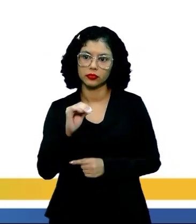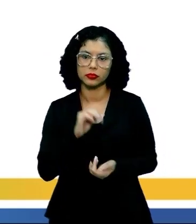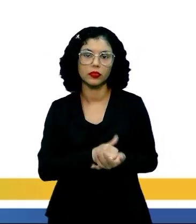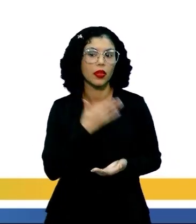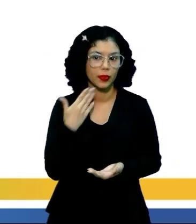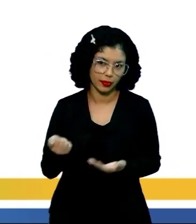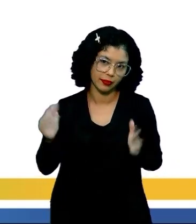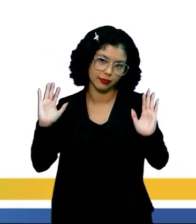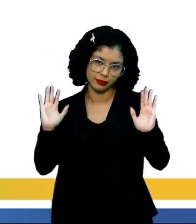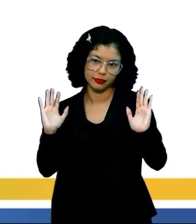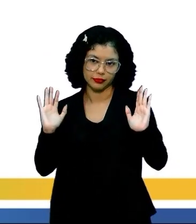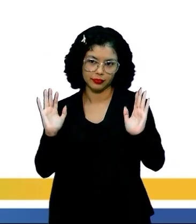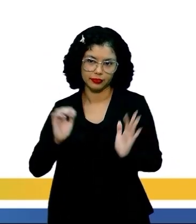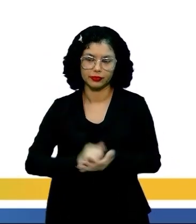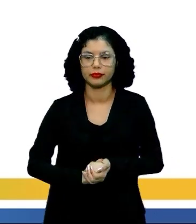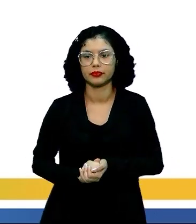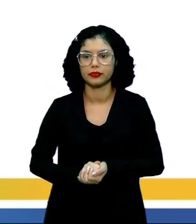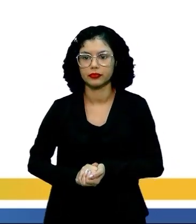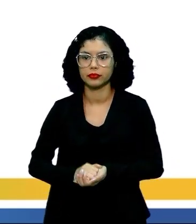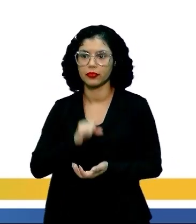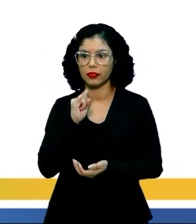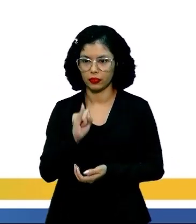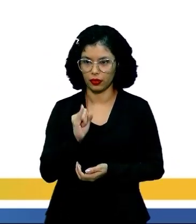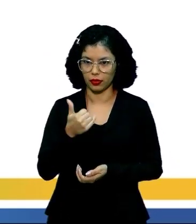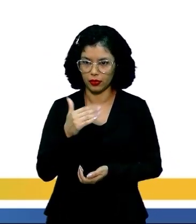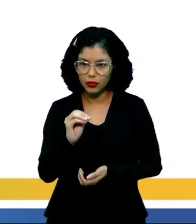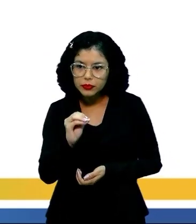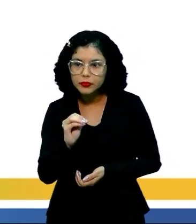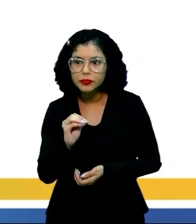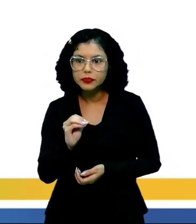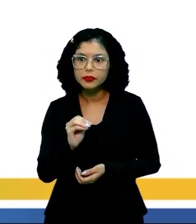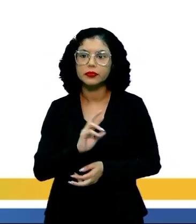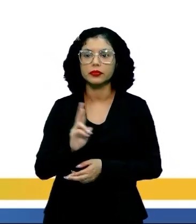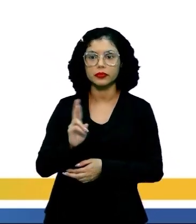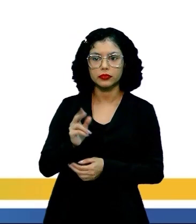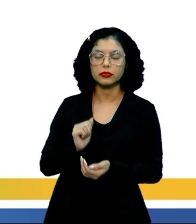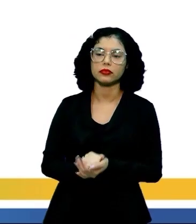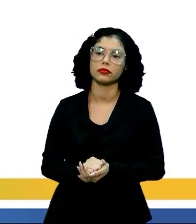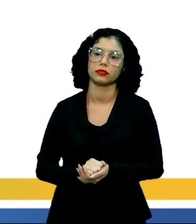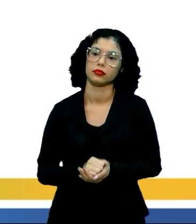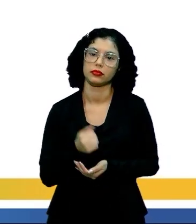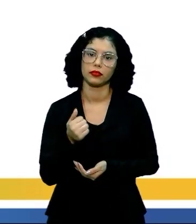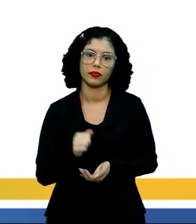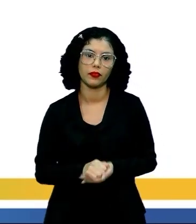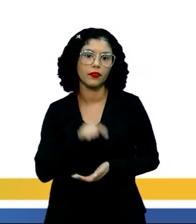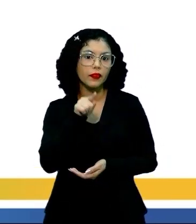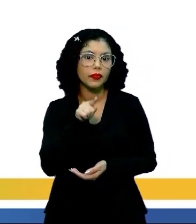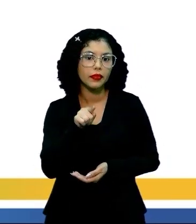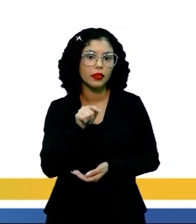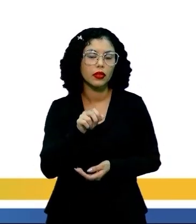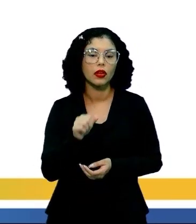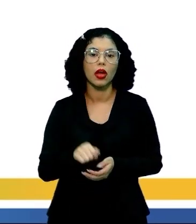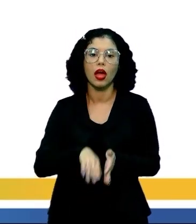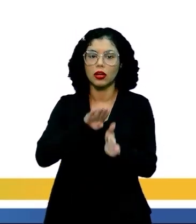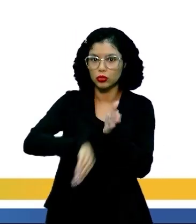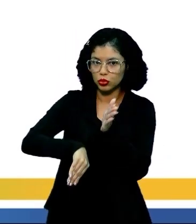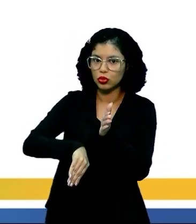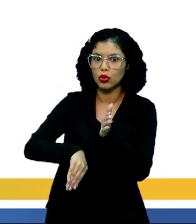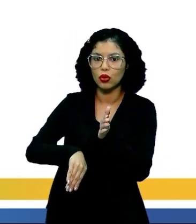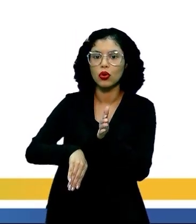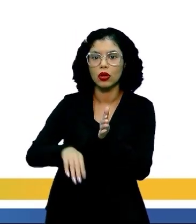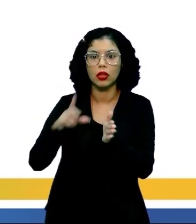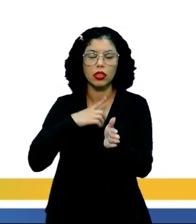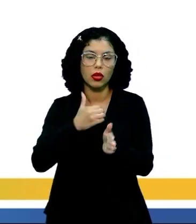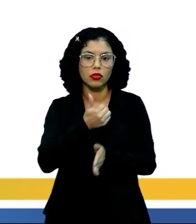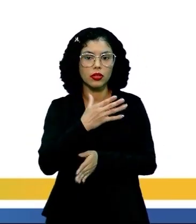bem mais prático. Se R$10 é 20% de 50, isso equivale ao desconto. Logo, eu vou